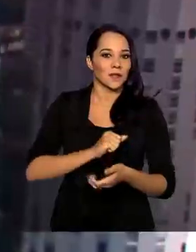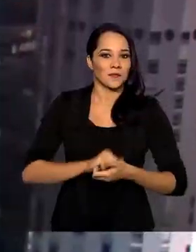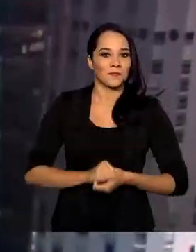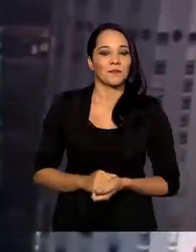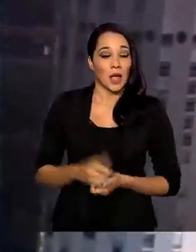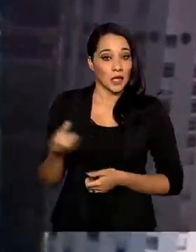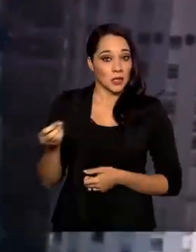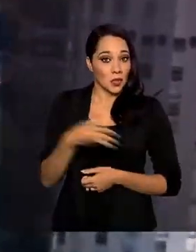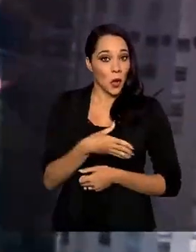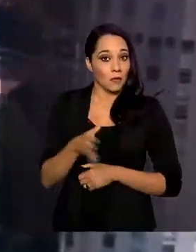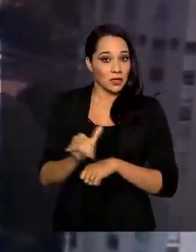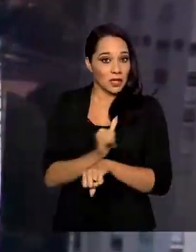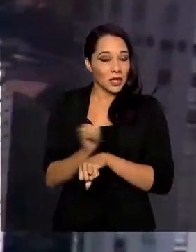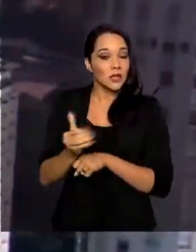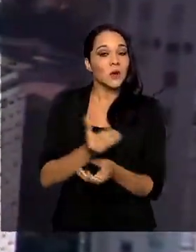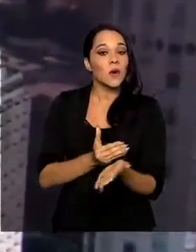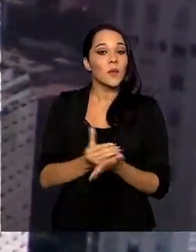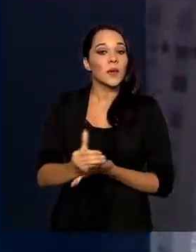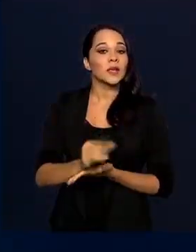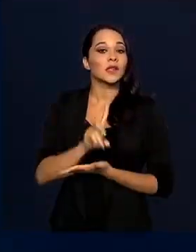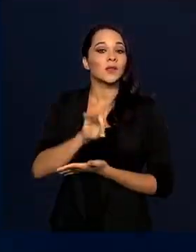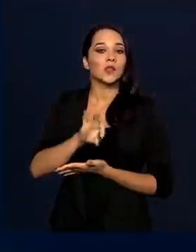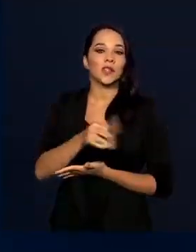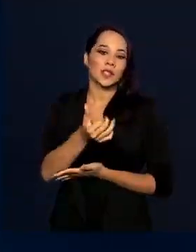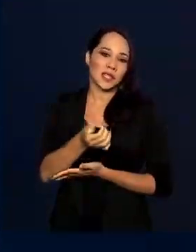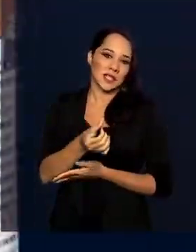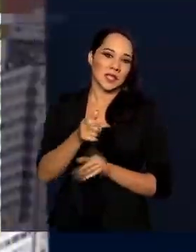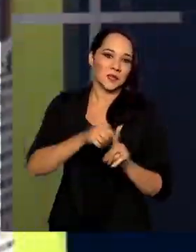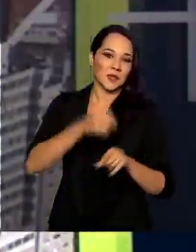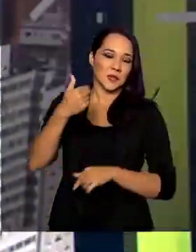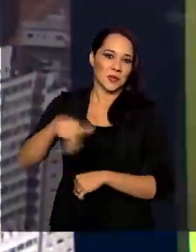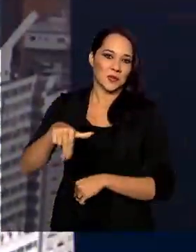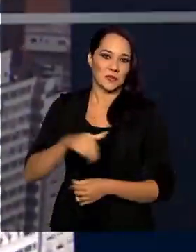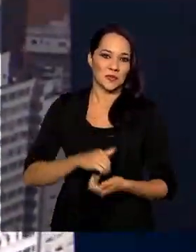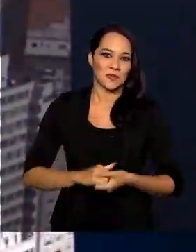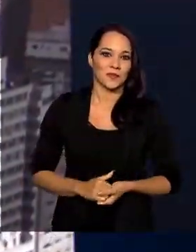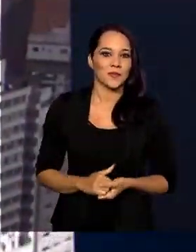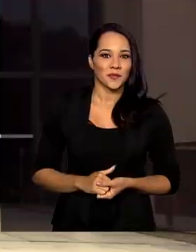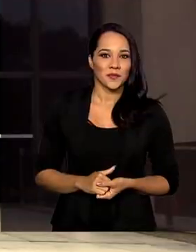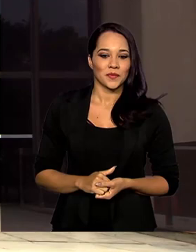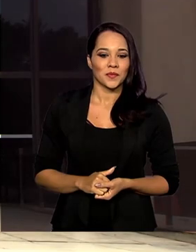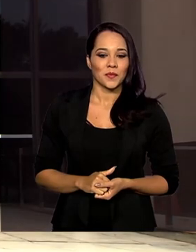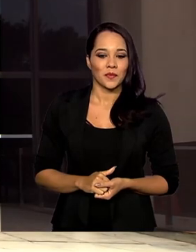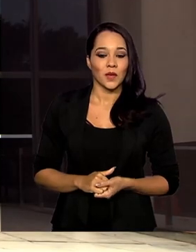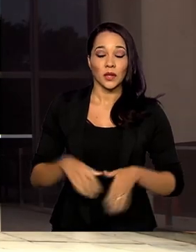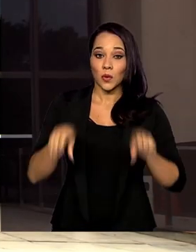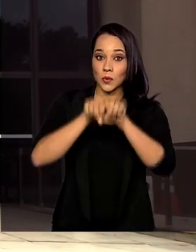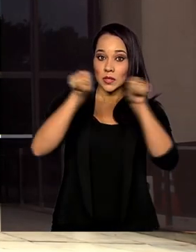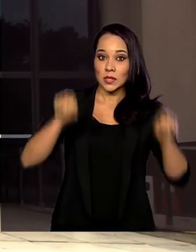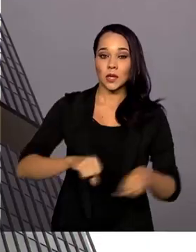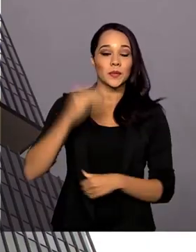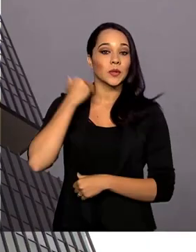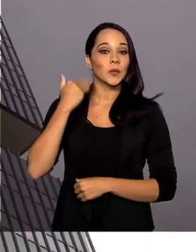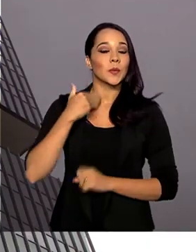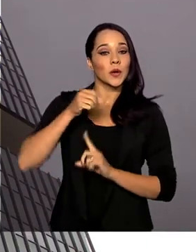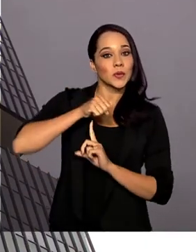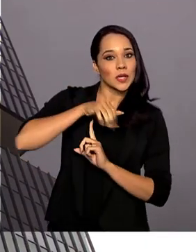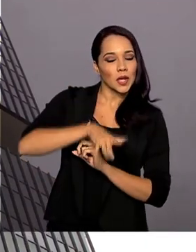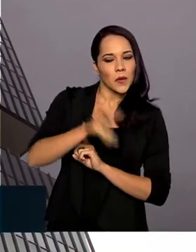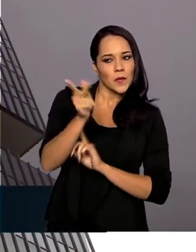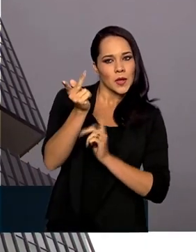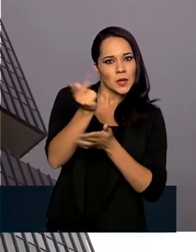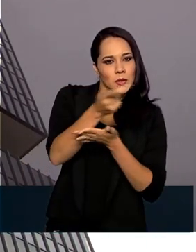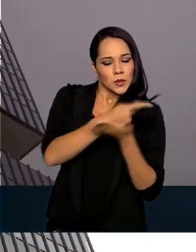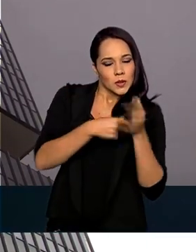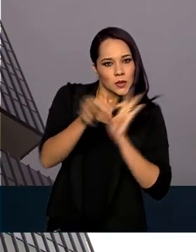nova ferramenta entra em operação no dia 16 de novembro. O sistema do Banco Central foi desenhado